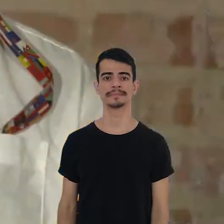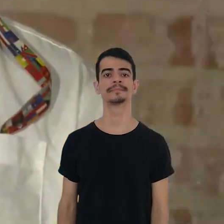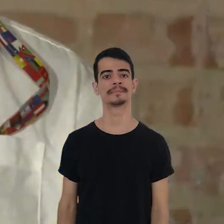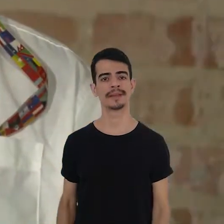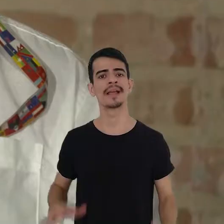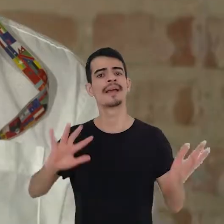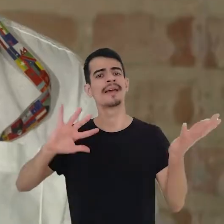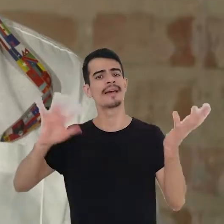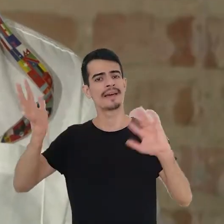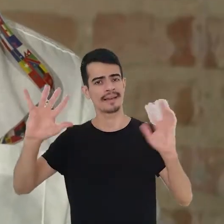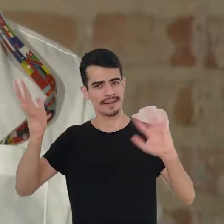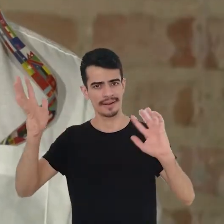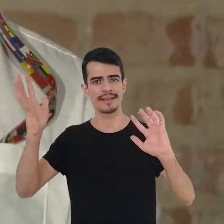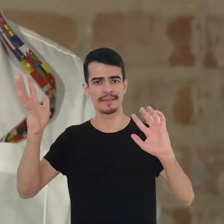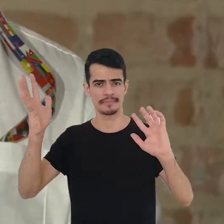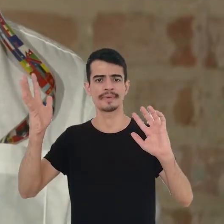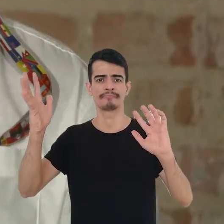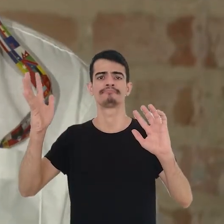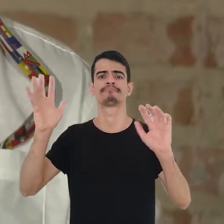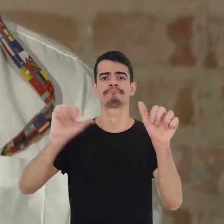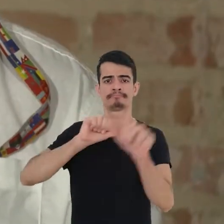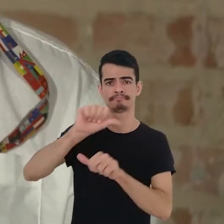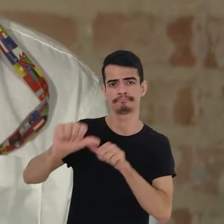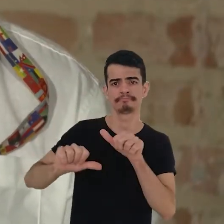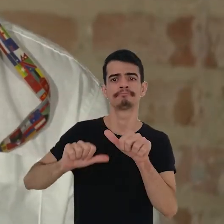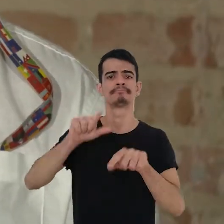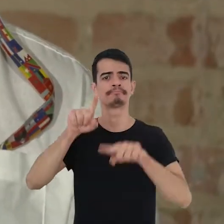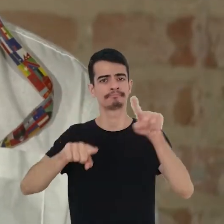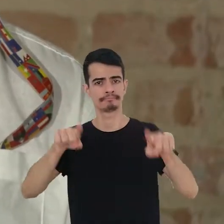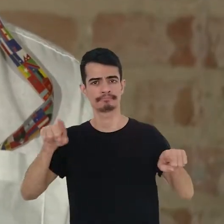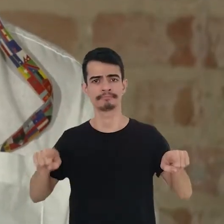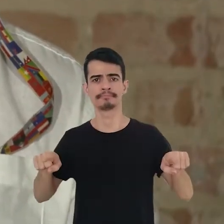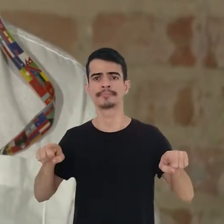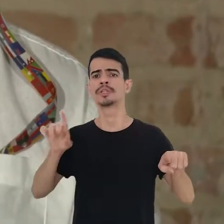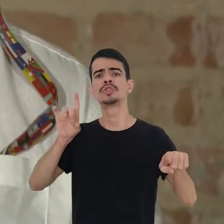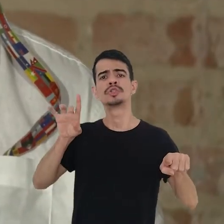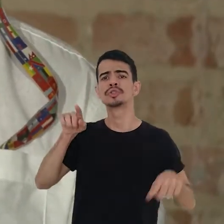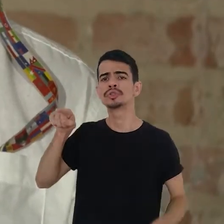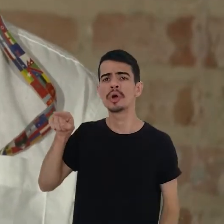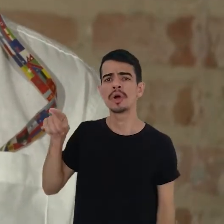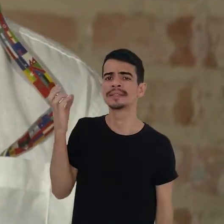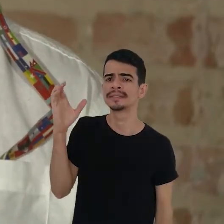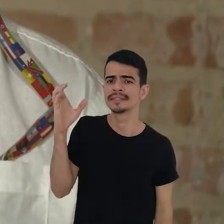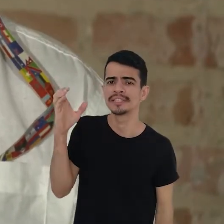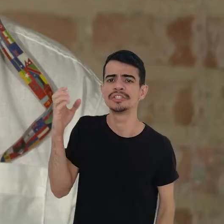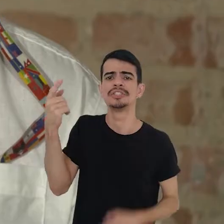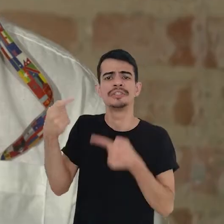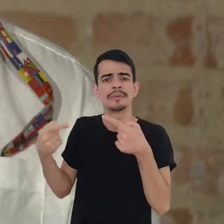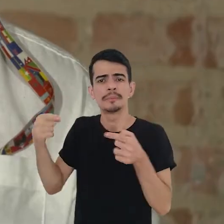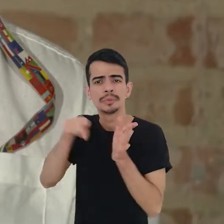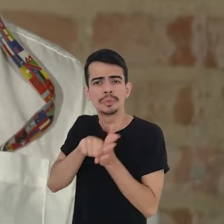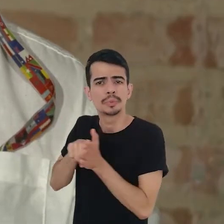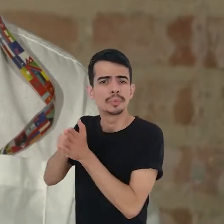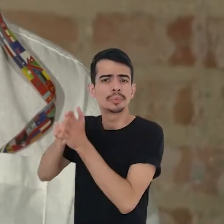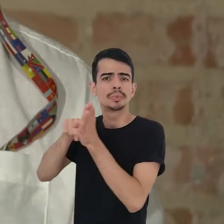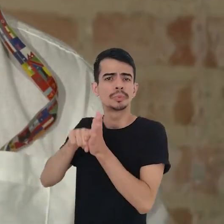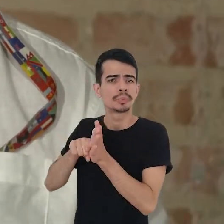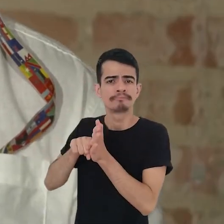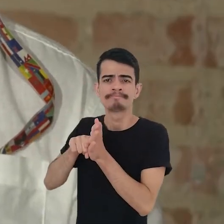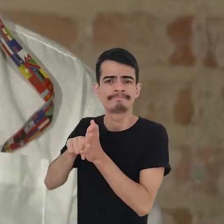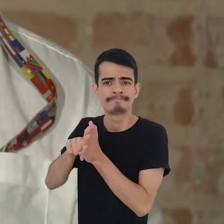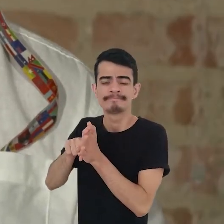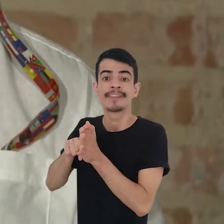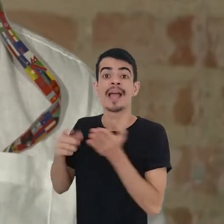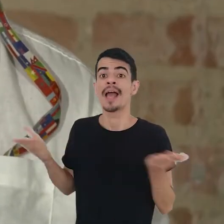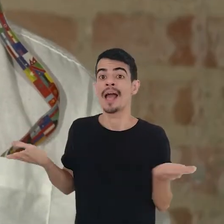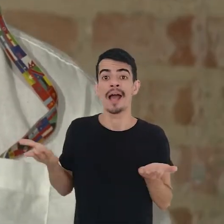A questão das mudanças climáticas, ela deixou de ser uma questão puramente científica, deixou de ser puramente uma questão política e